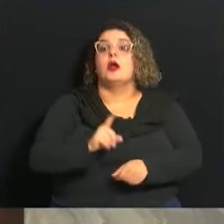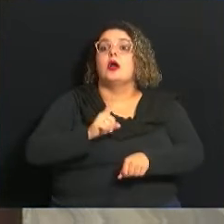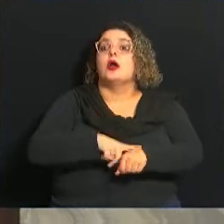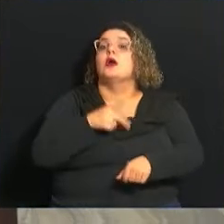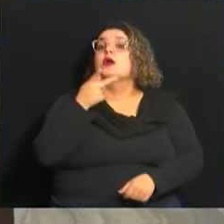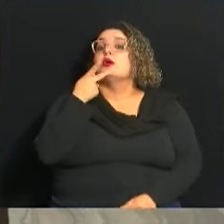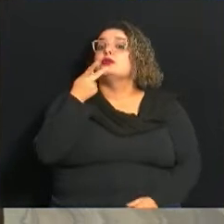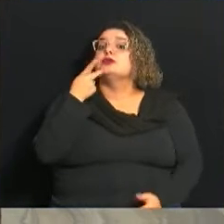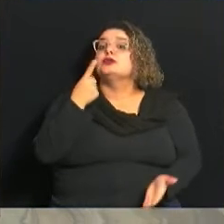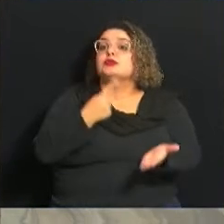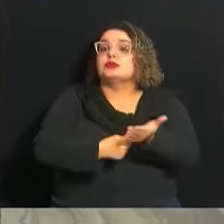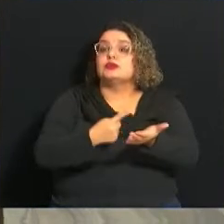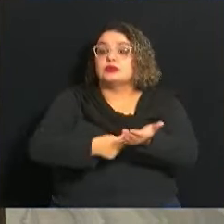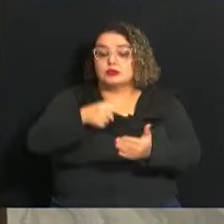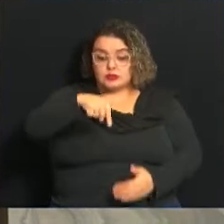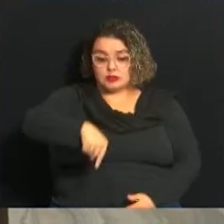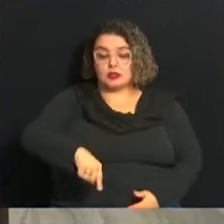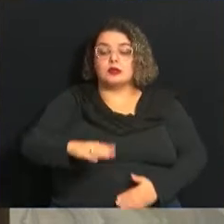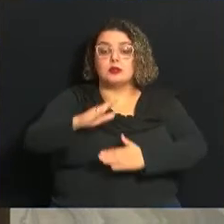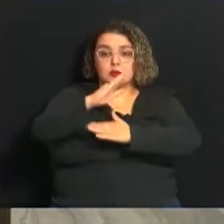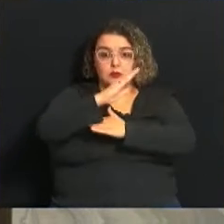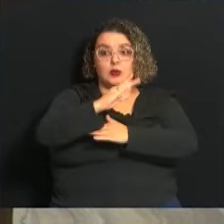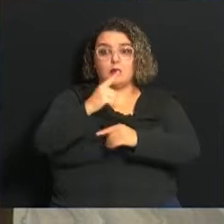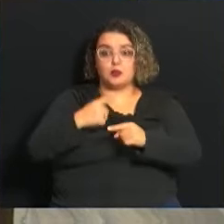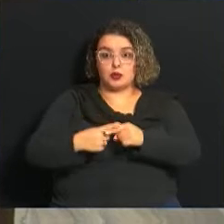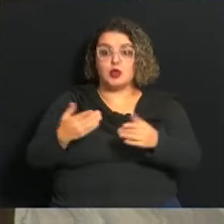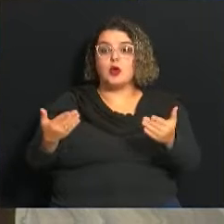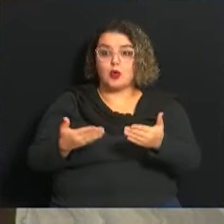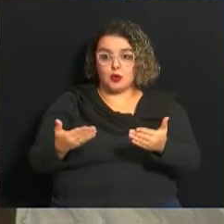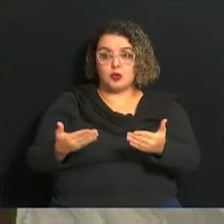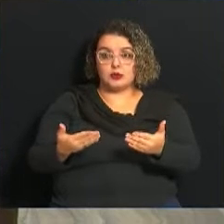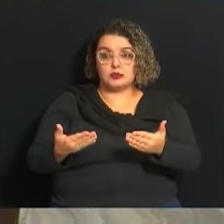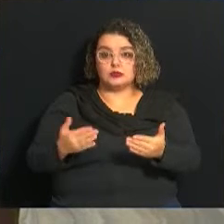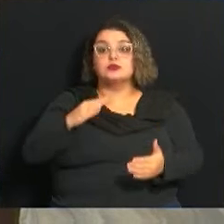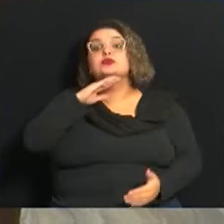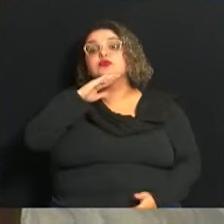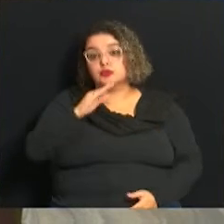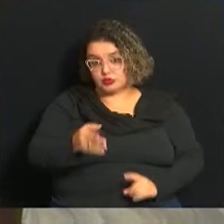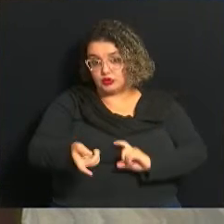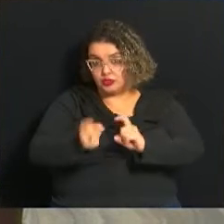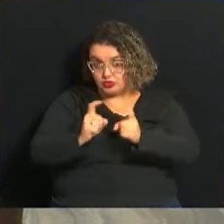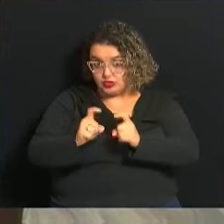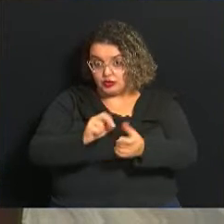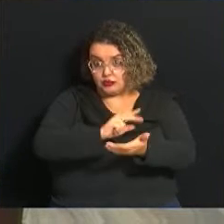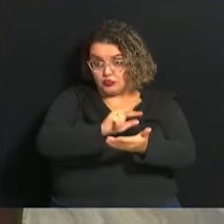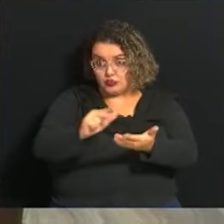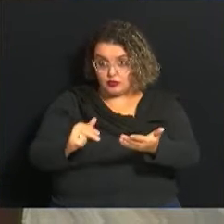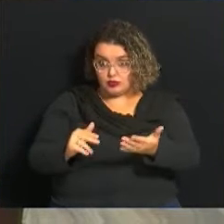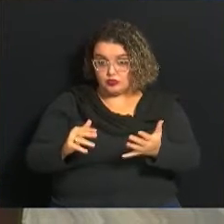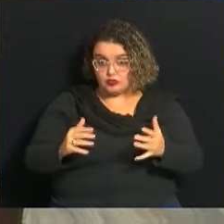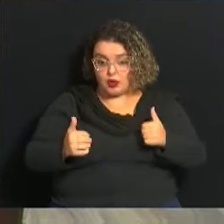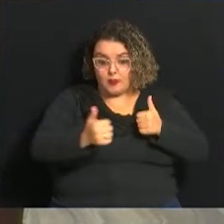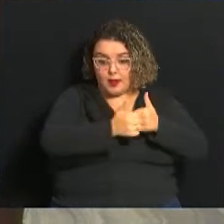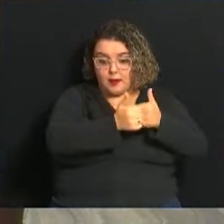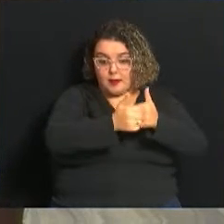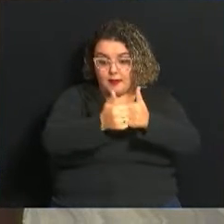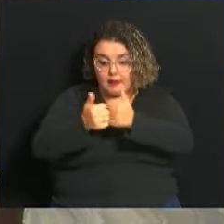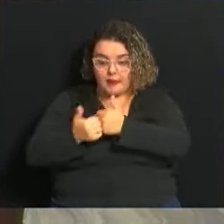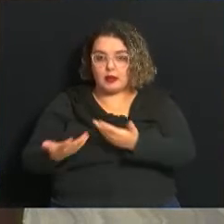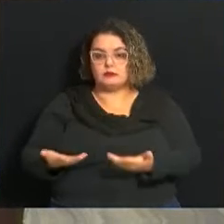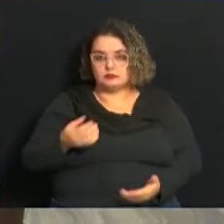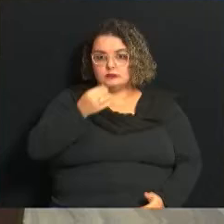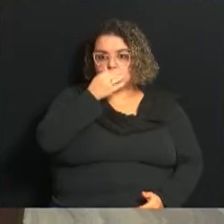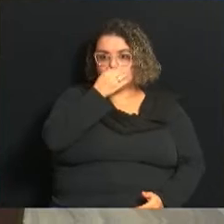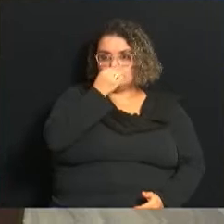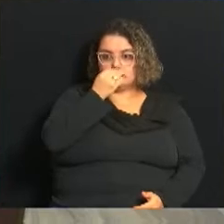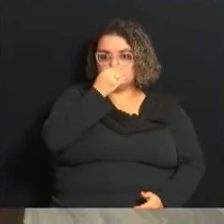a agenda aqui da Câmara de Campinas, porque hoje é tarde de reuniões, praticamente coladinho aqui com o nosso Câmara Notícias, já